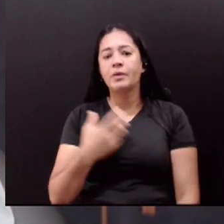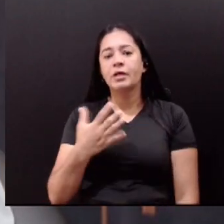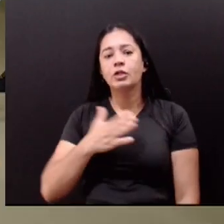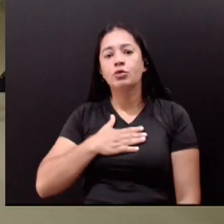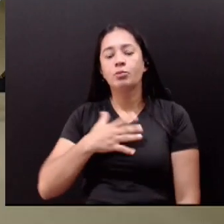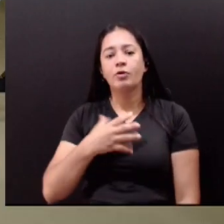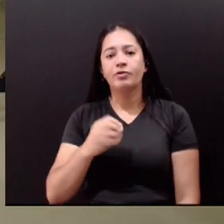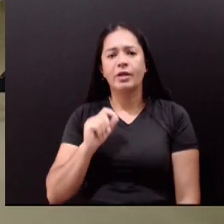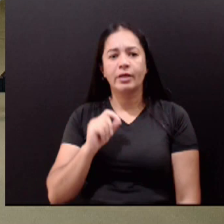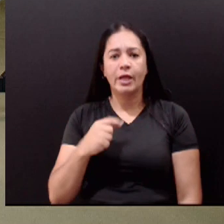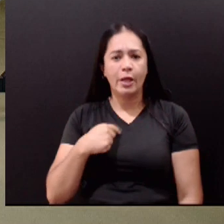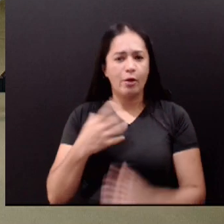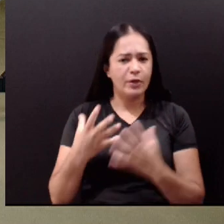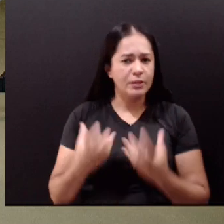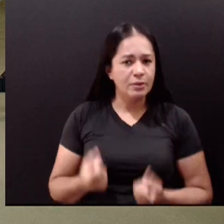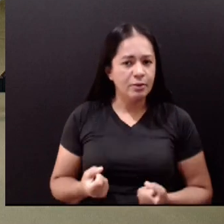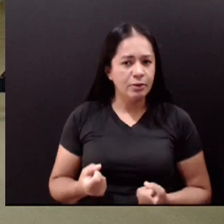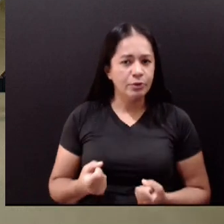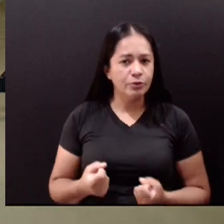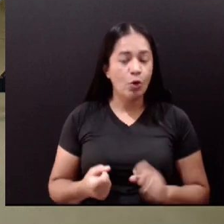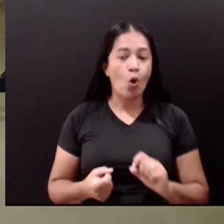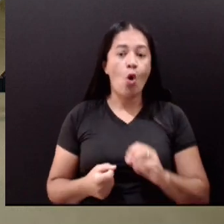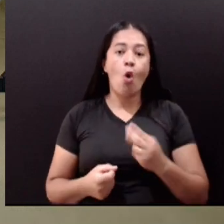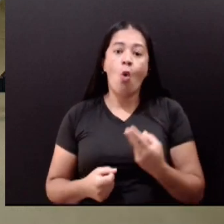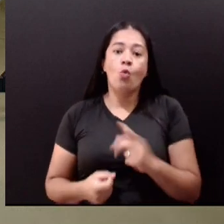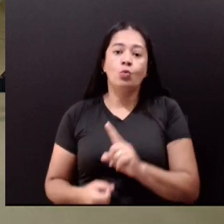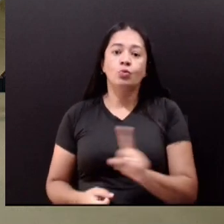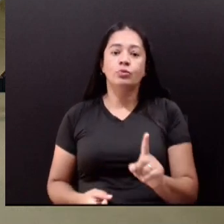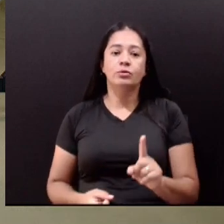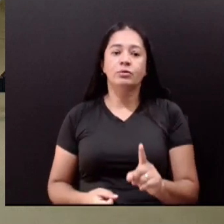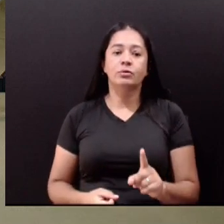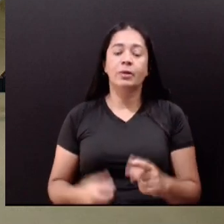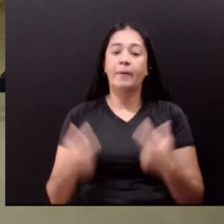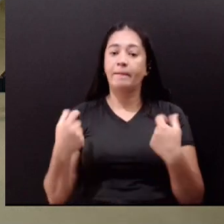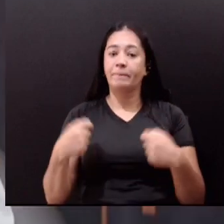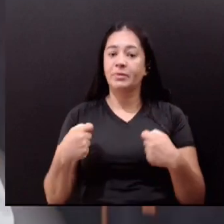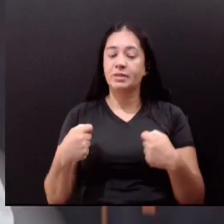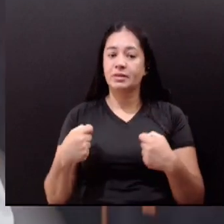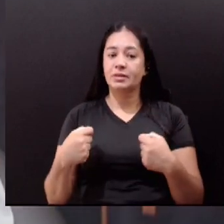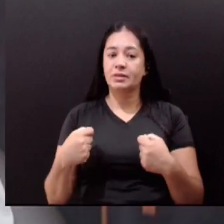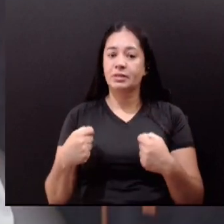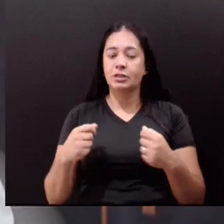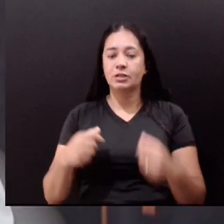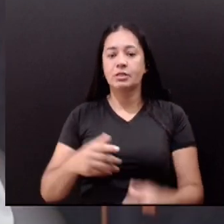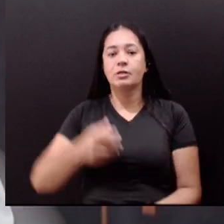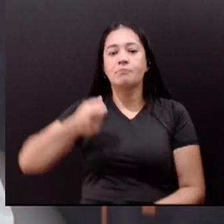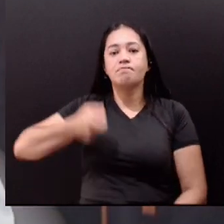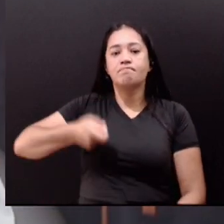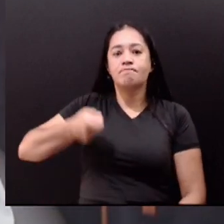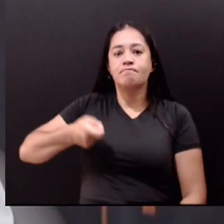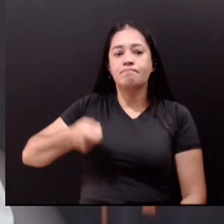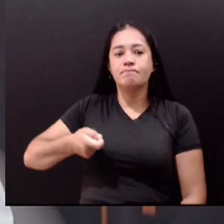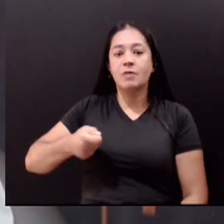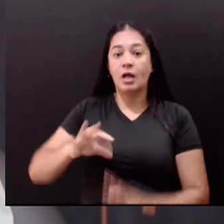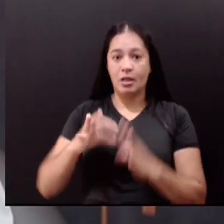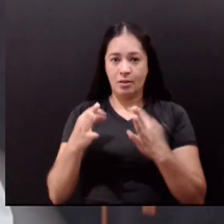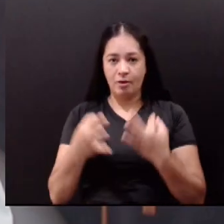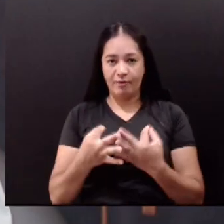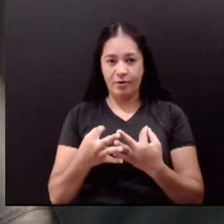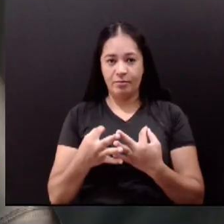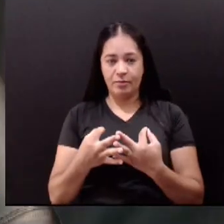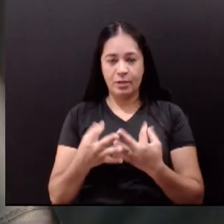não? Mas se eu não Importante. aceito, então tem que entrar a parte autoritária ali da família em não aceitar